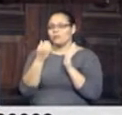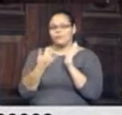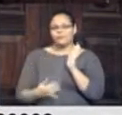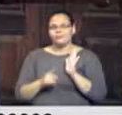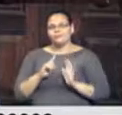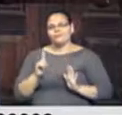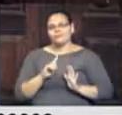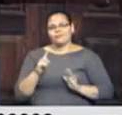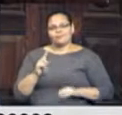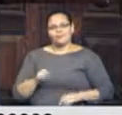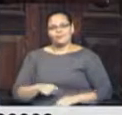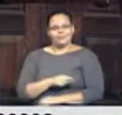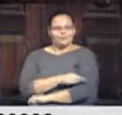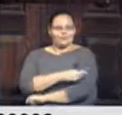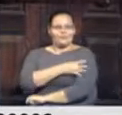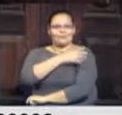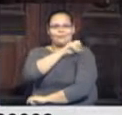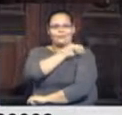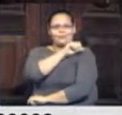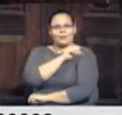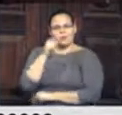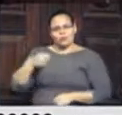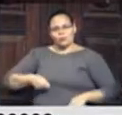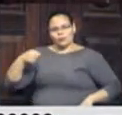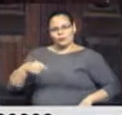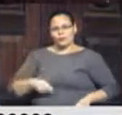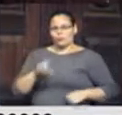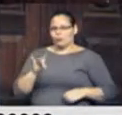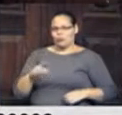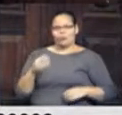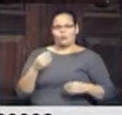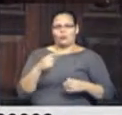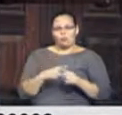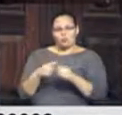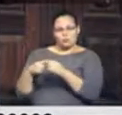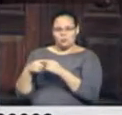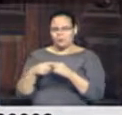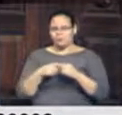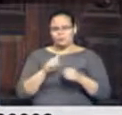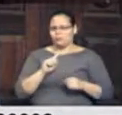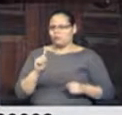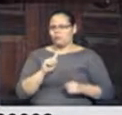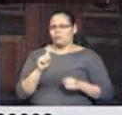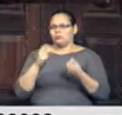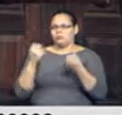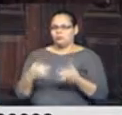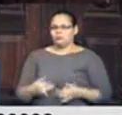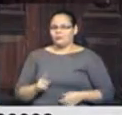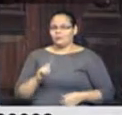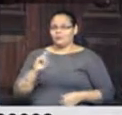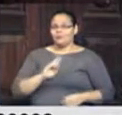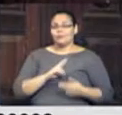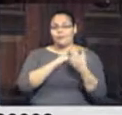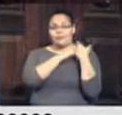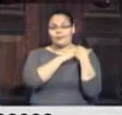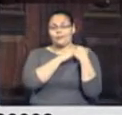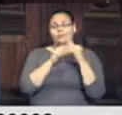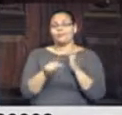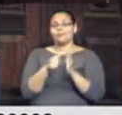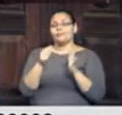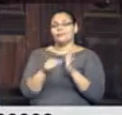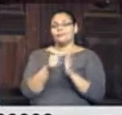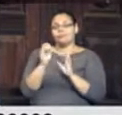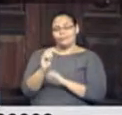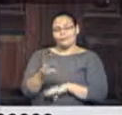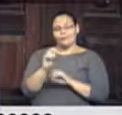do fundamental é obrigação exclusiva das cidades. Em hipótese alguma. A responsabilidade primeira da